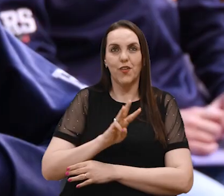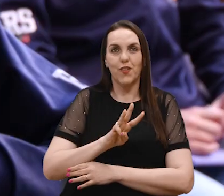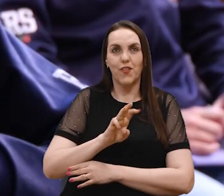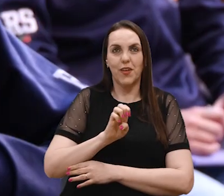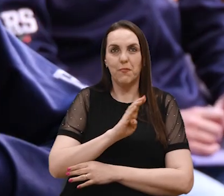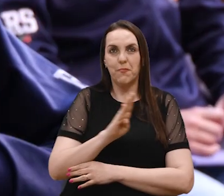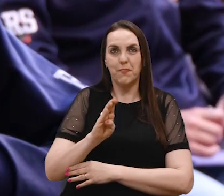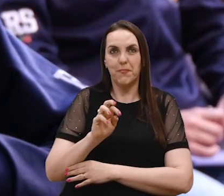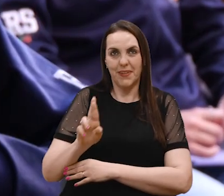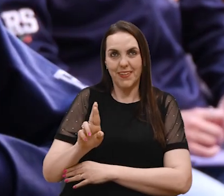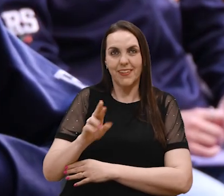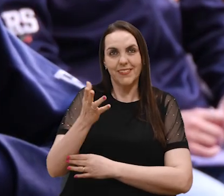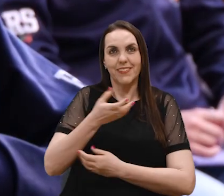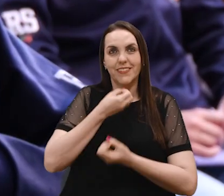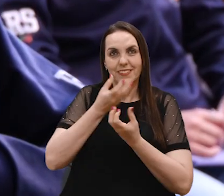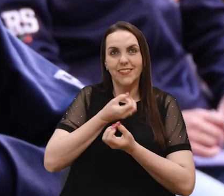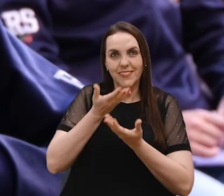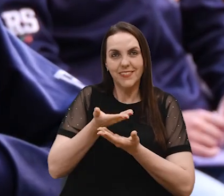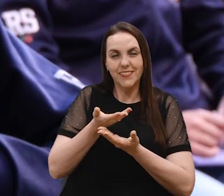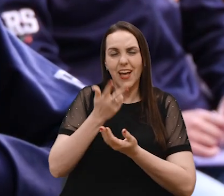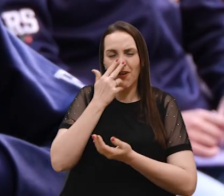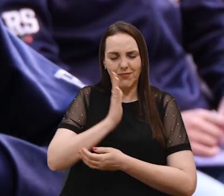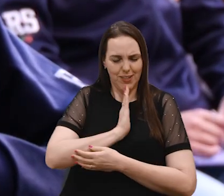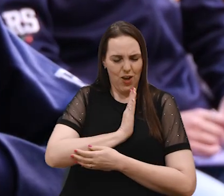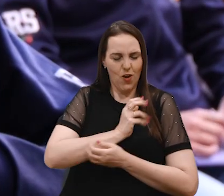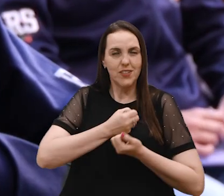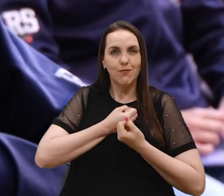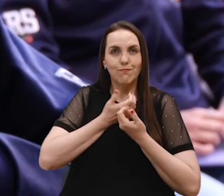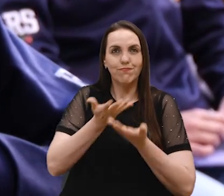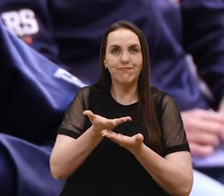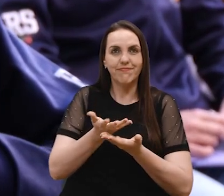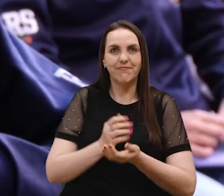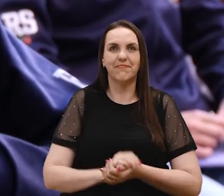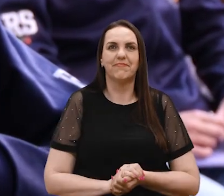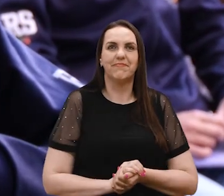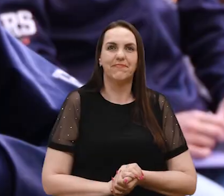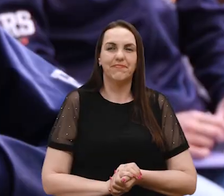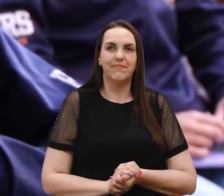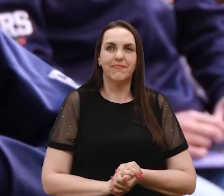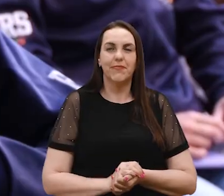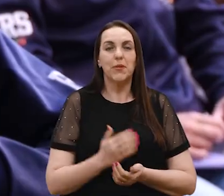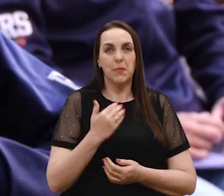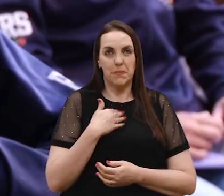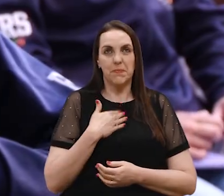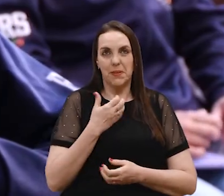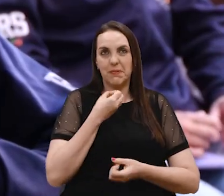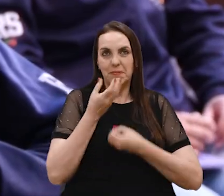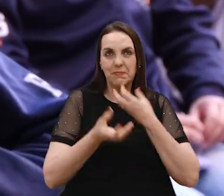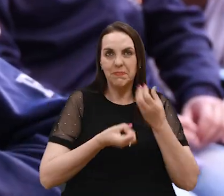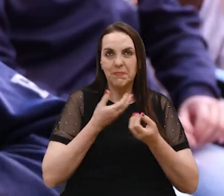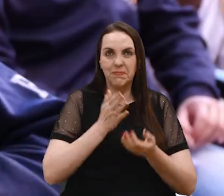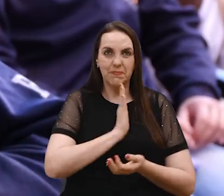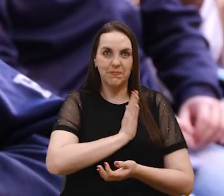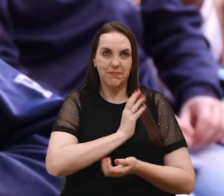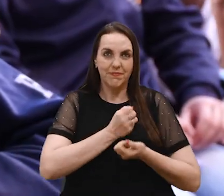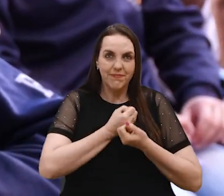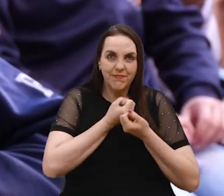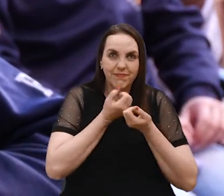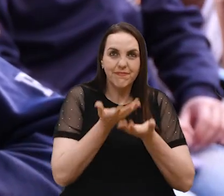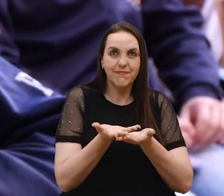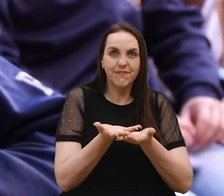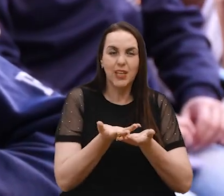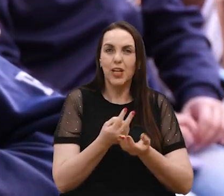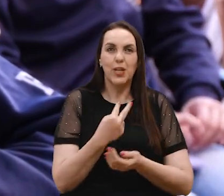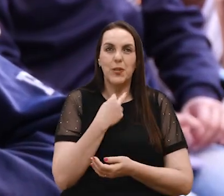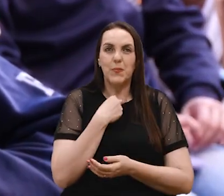seu depoimento, assim como diz o Volkens, direto do coração para a gente. Então, meu depoimento direto do coração,